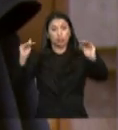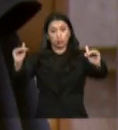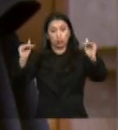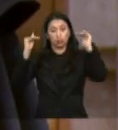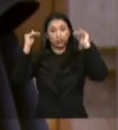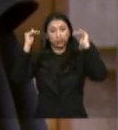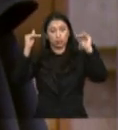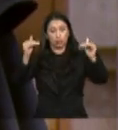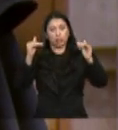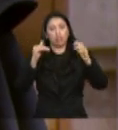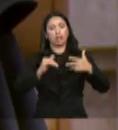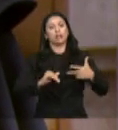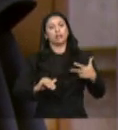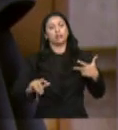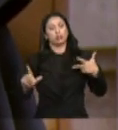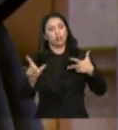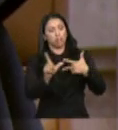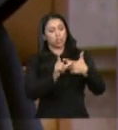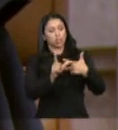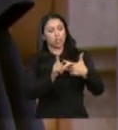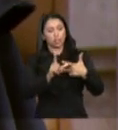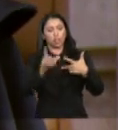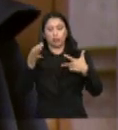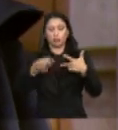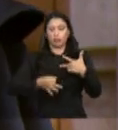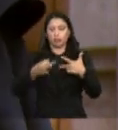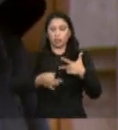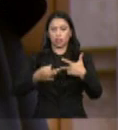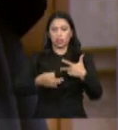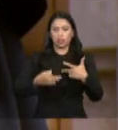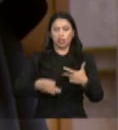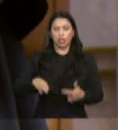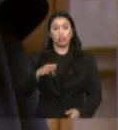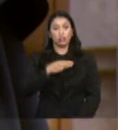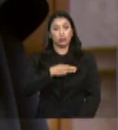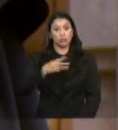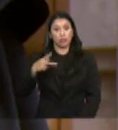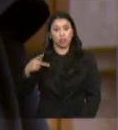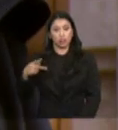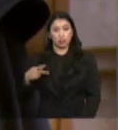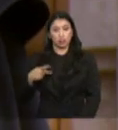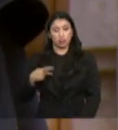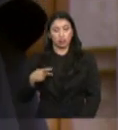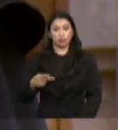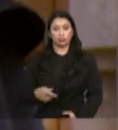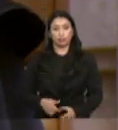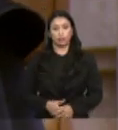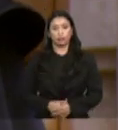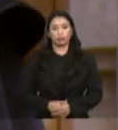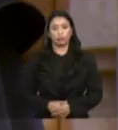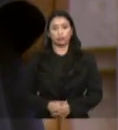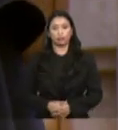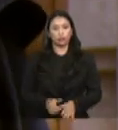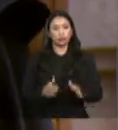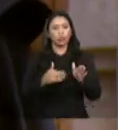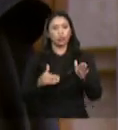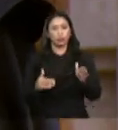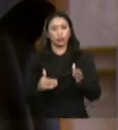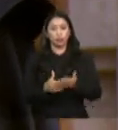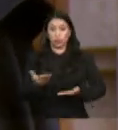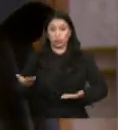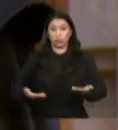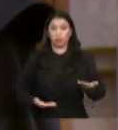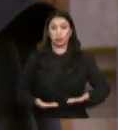do Legislativo do Judiciário do ministério público e todas demais servidores